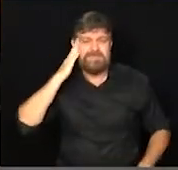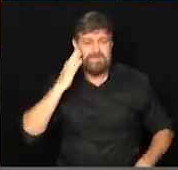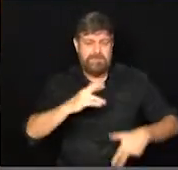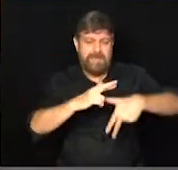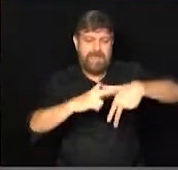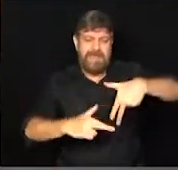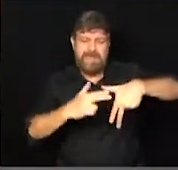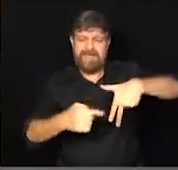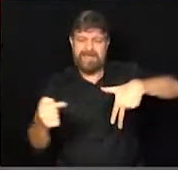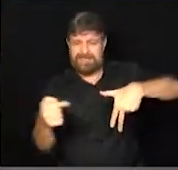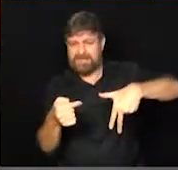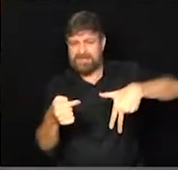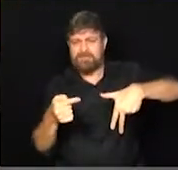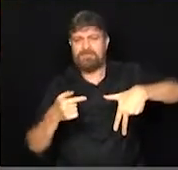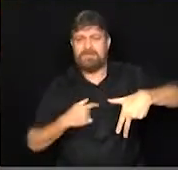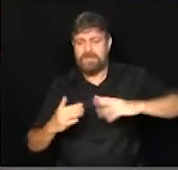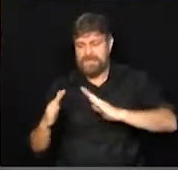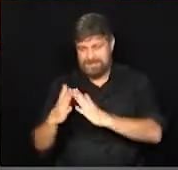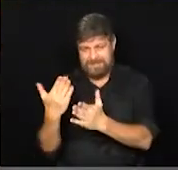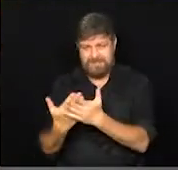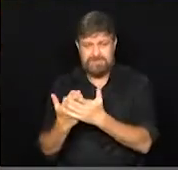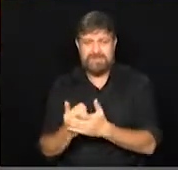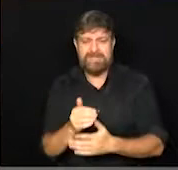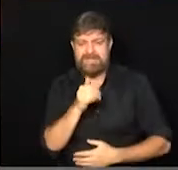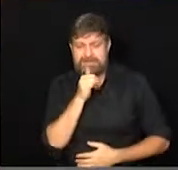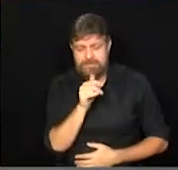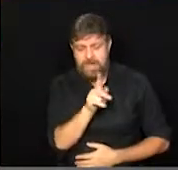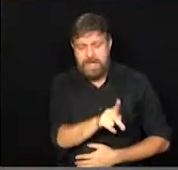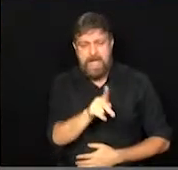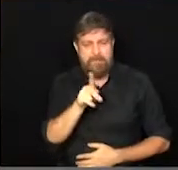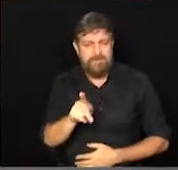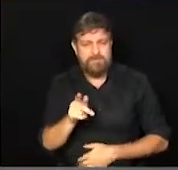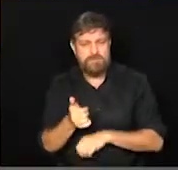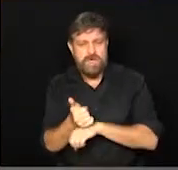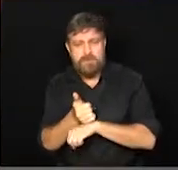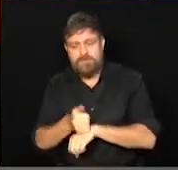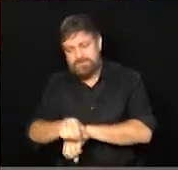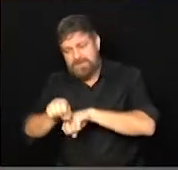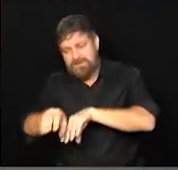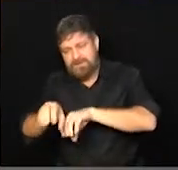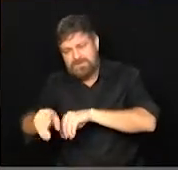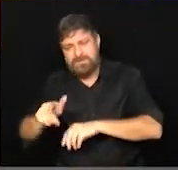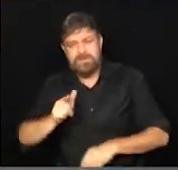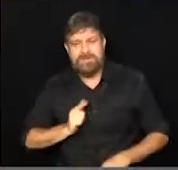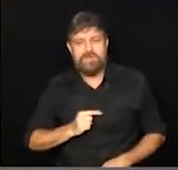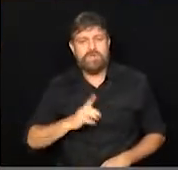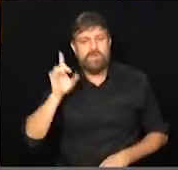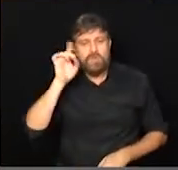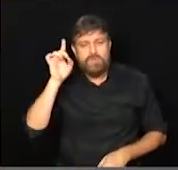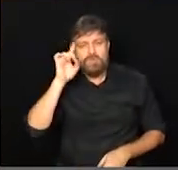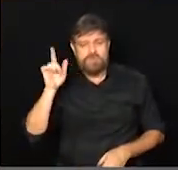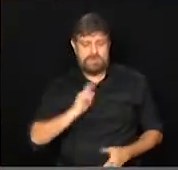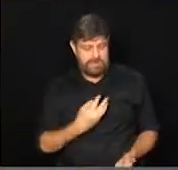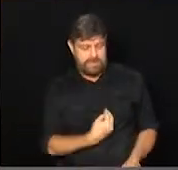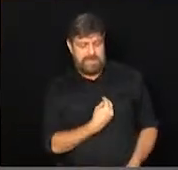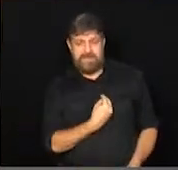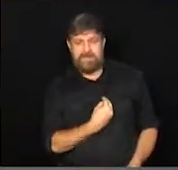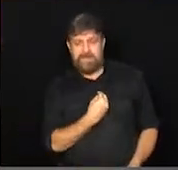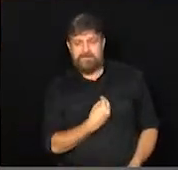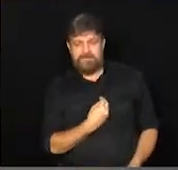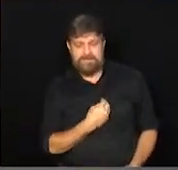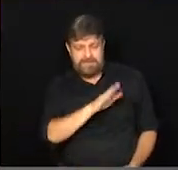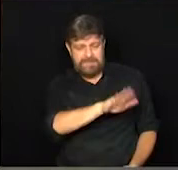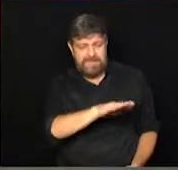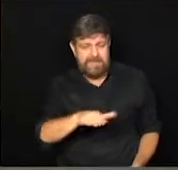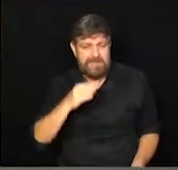educação, né? Toda professora, educadora, funcionária lida com questões da vida da criança,